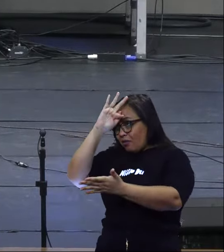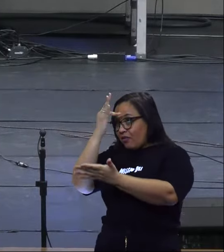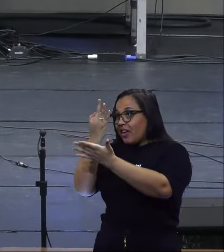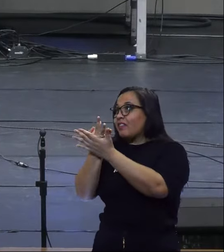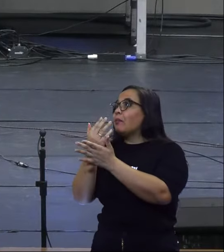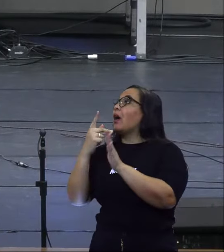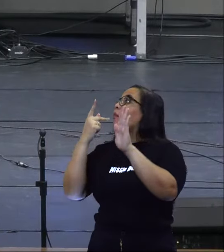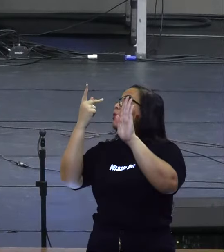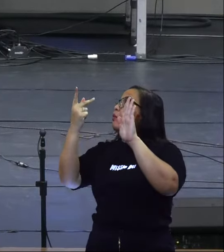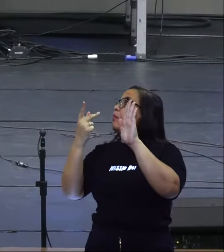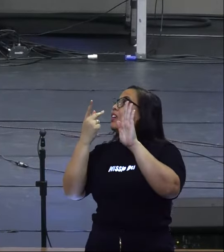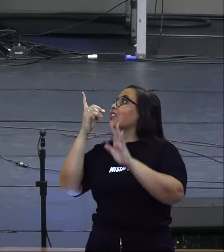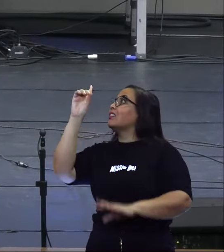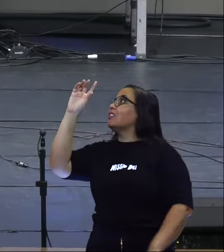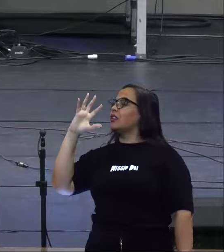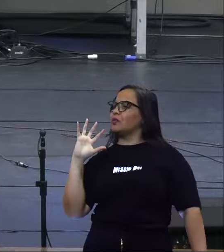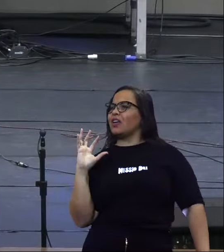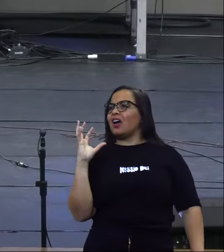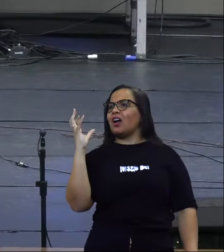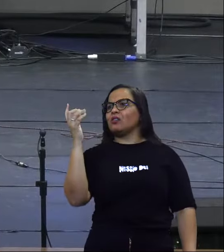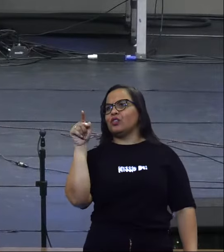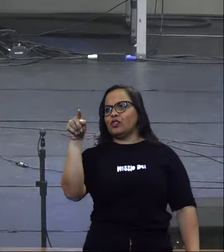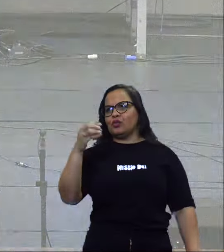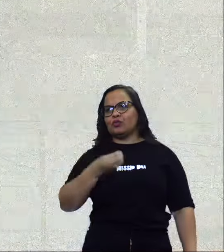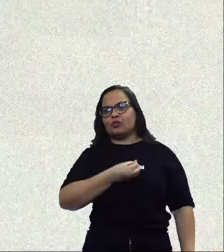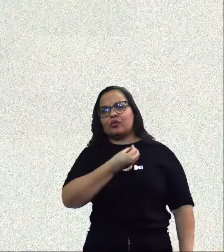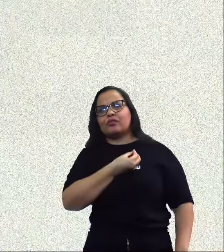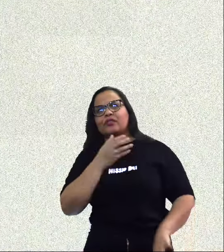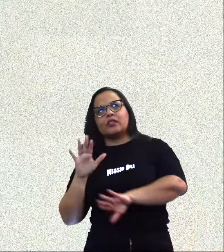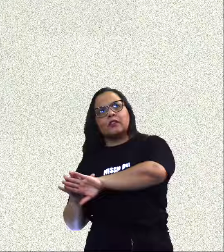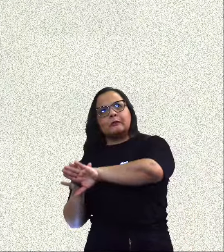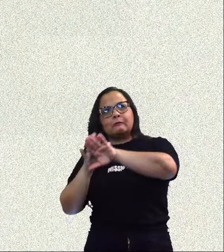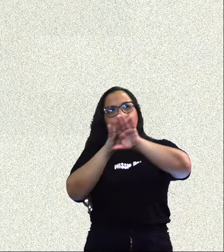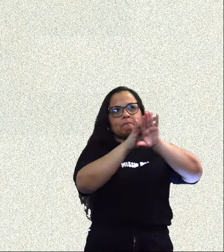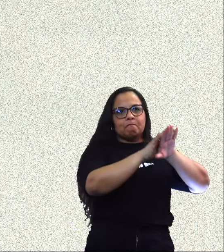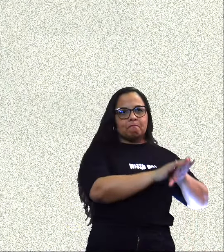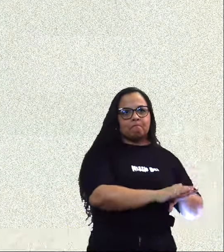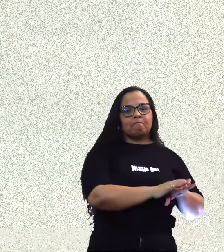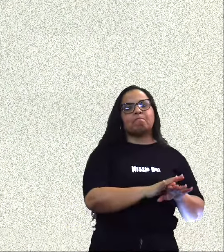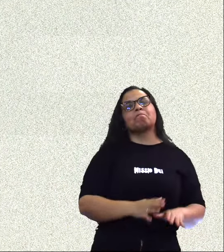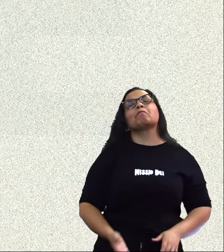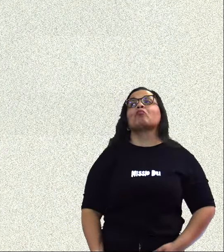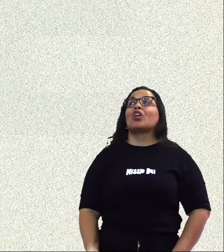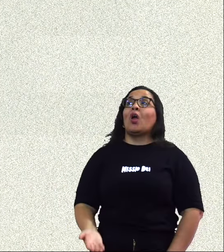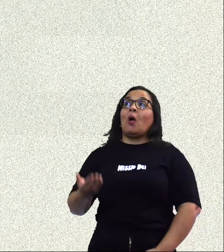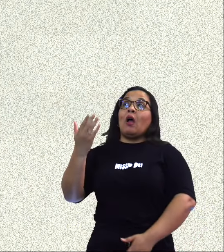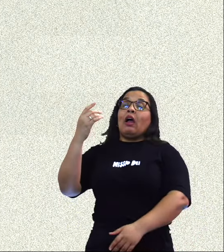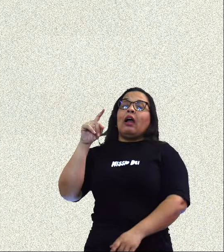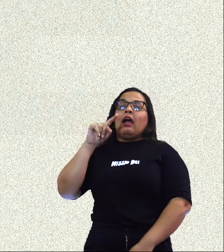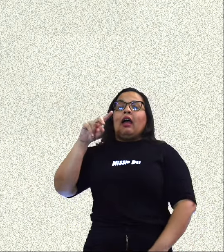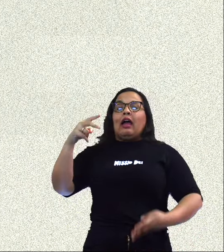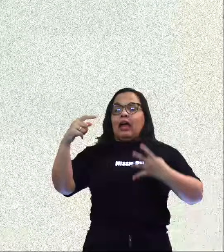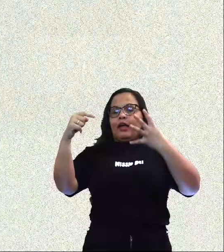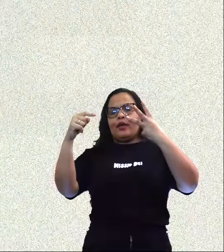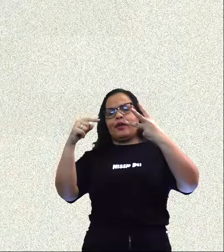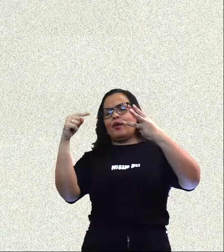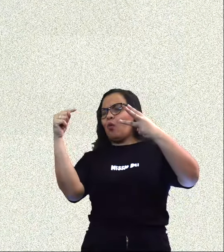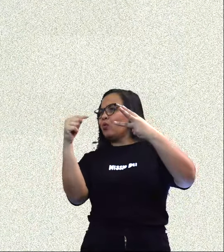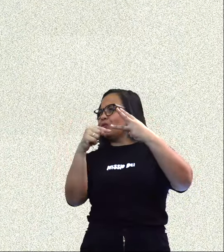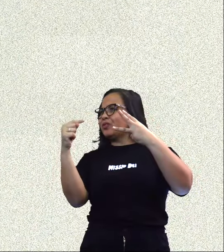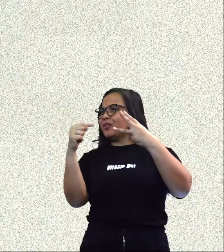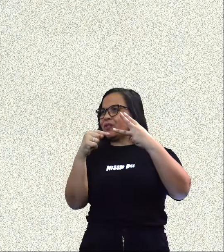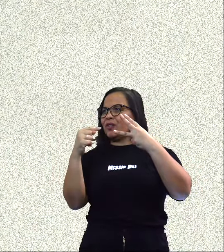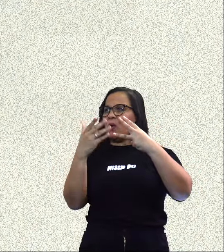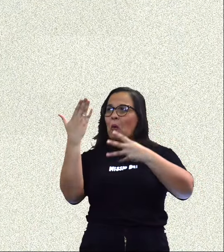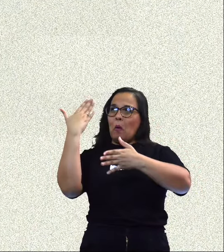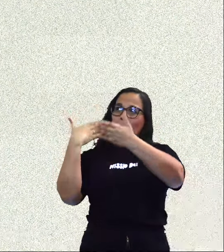nesse texto, é que o passado não pode ser um destino ou o nosso destino. Acompanha